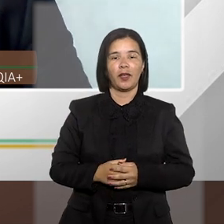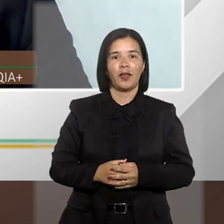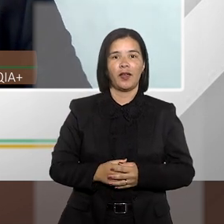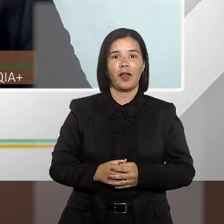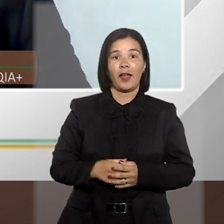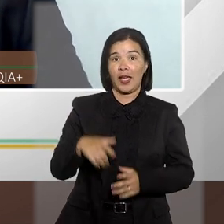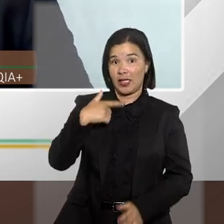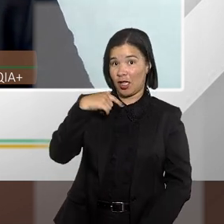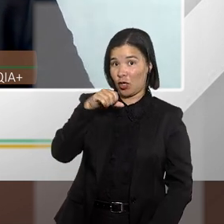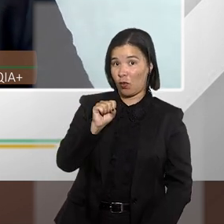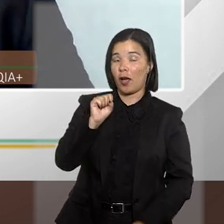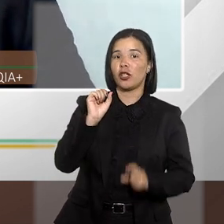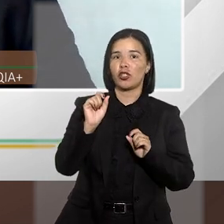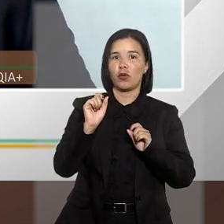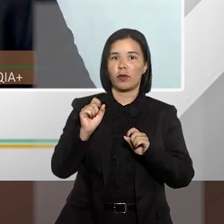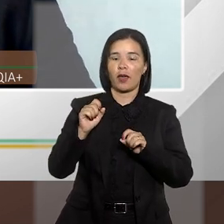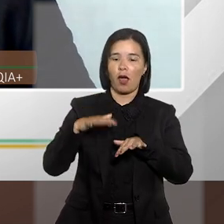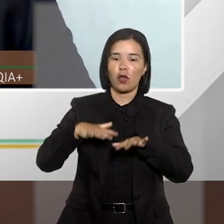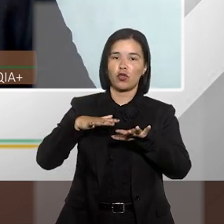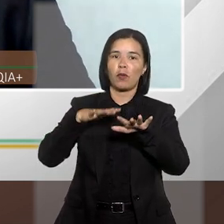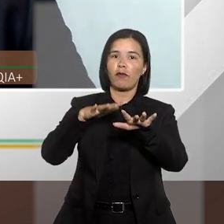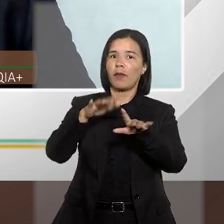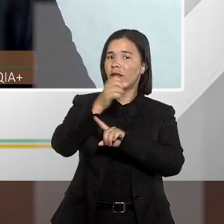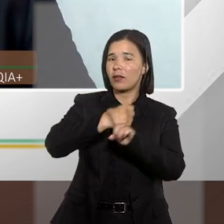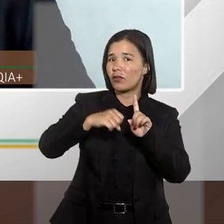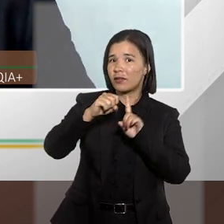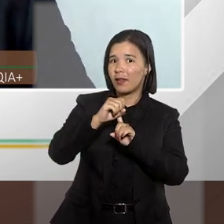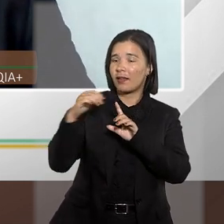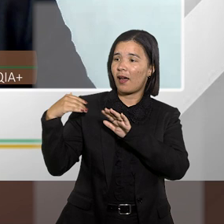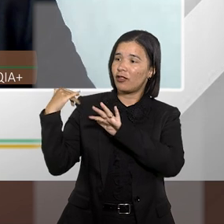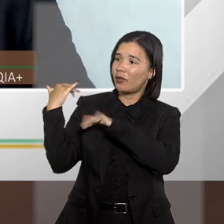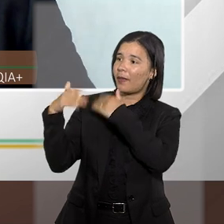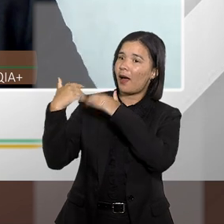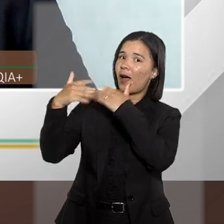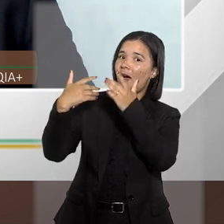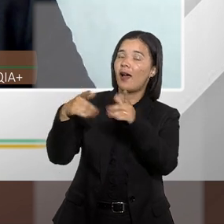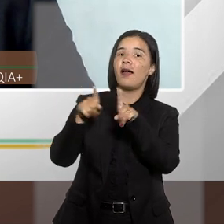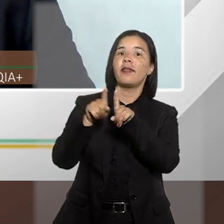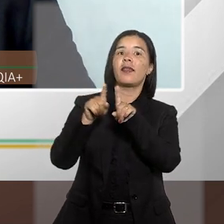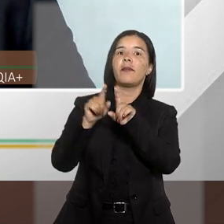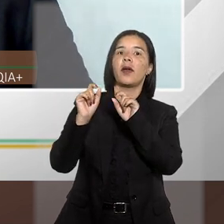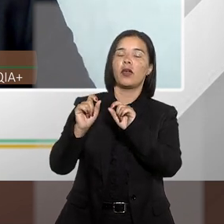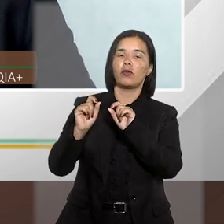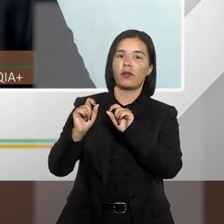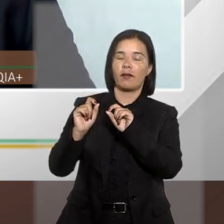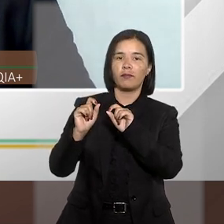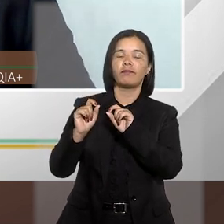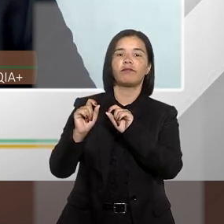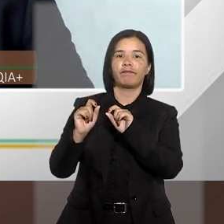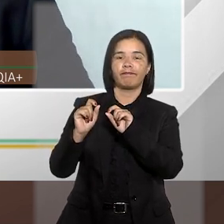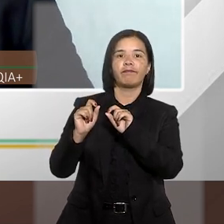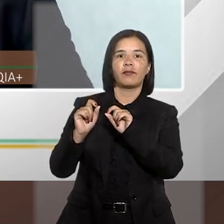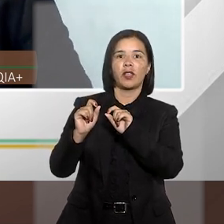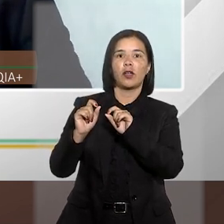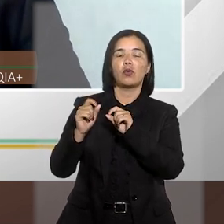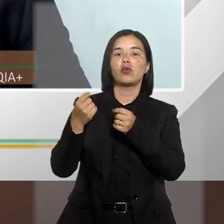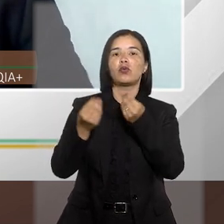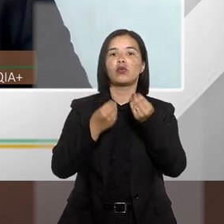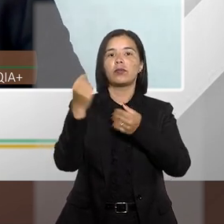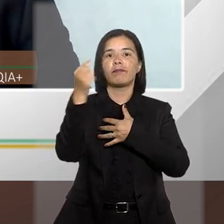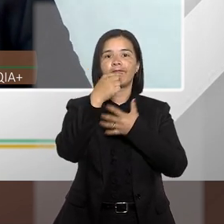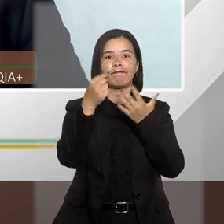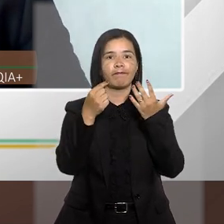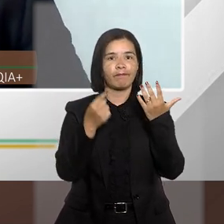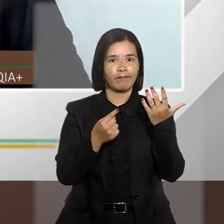a linguagem acompanha esse movimento da sociedade e, ao mesmo tempo, ela é parte desse lugar onde as condições nas